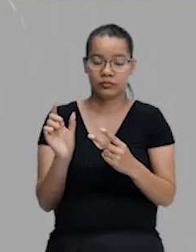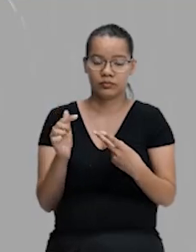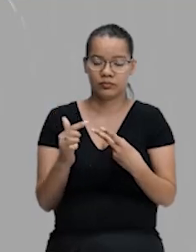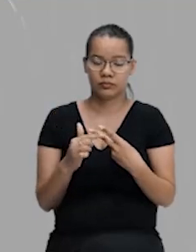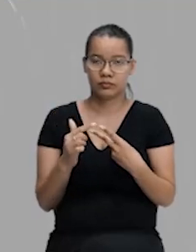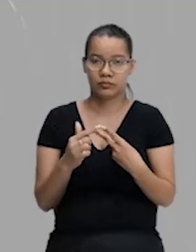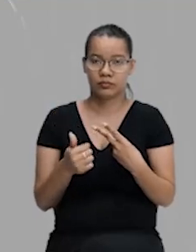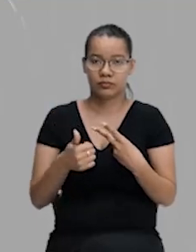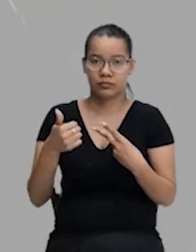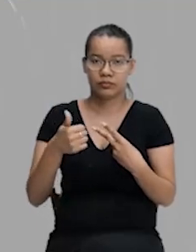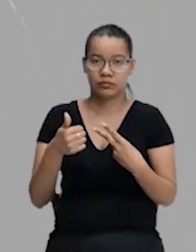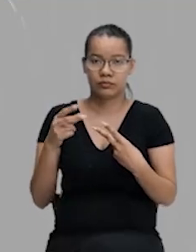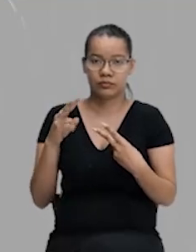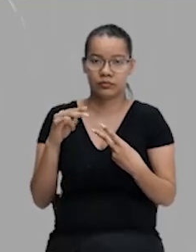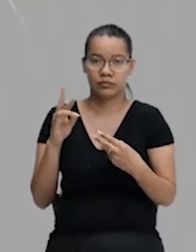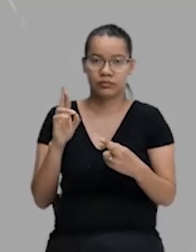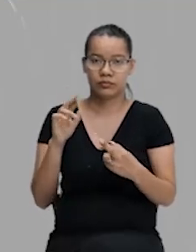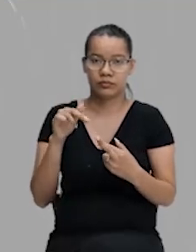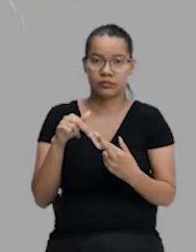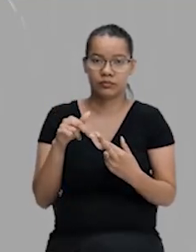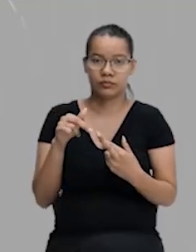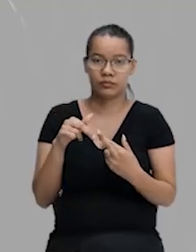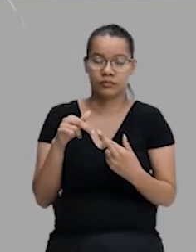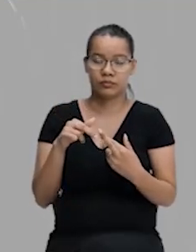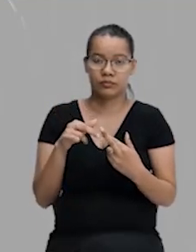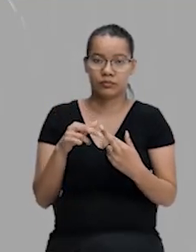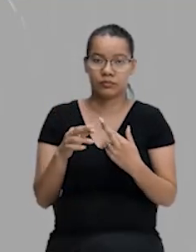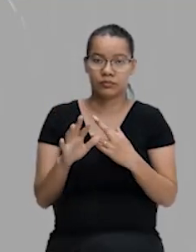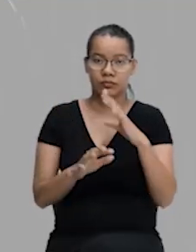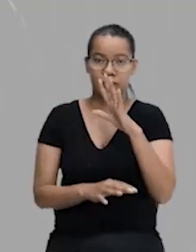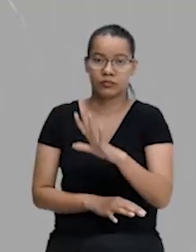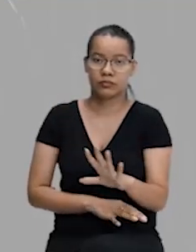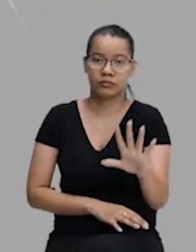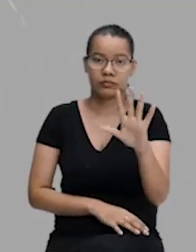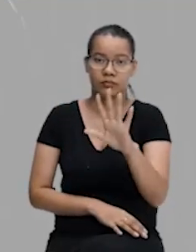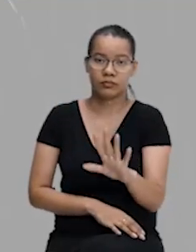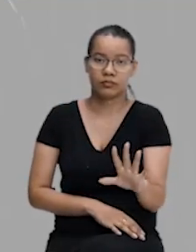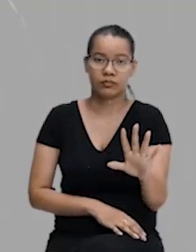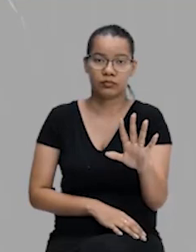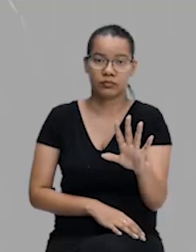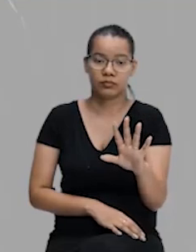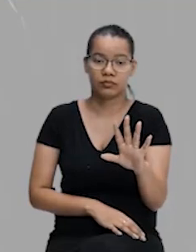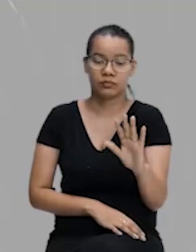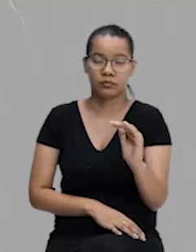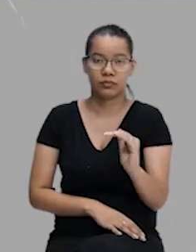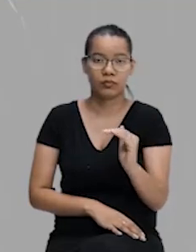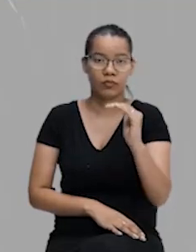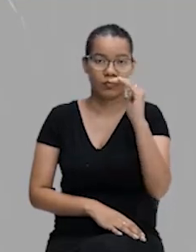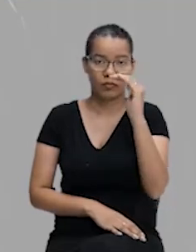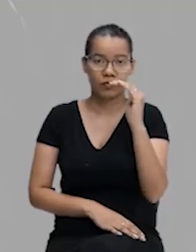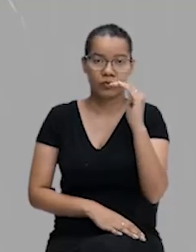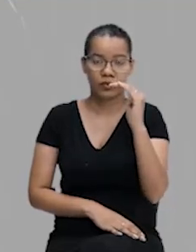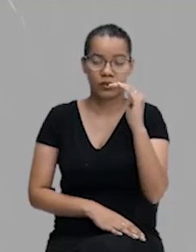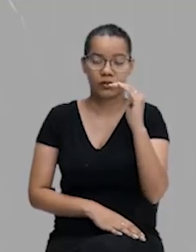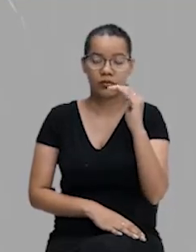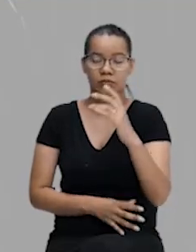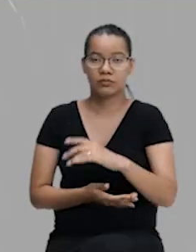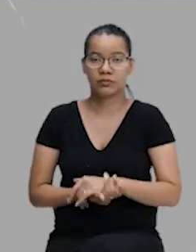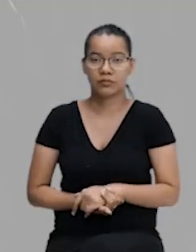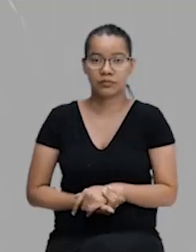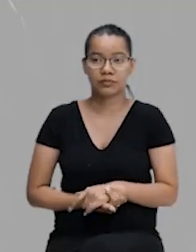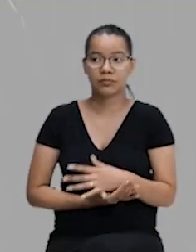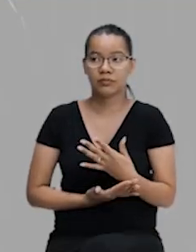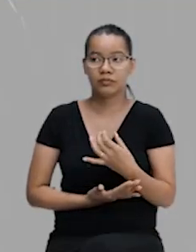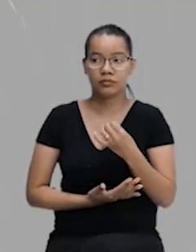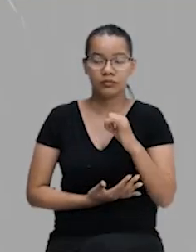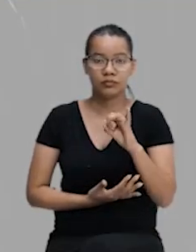primeira parte vai corresponder a essa região aqui, ó, a região de cima, certo? Então, se